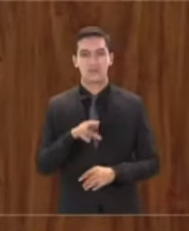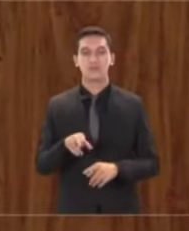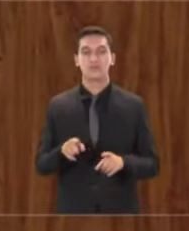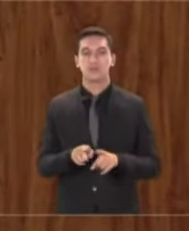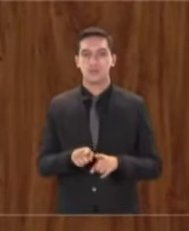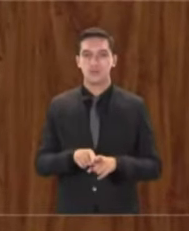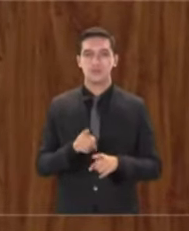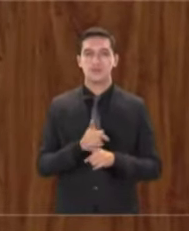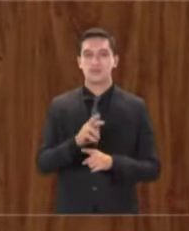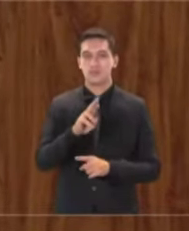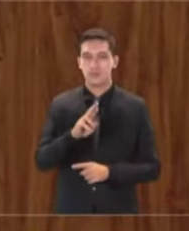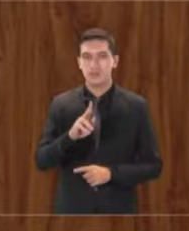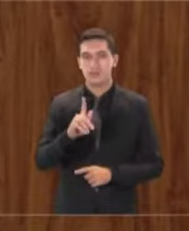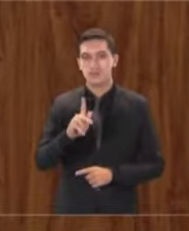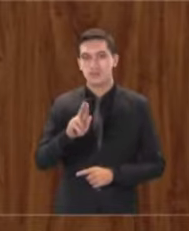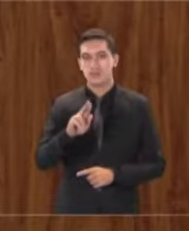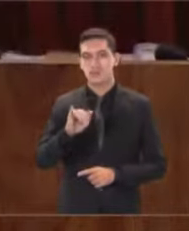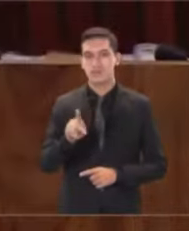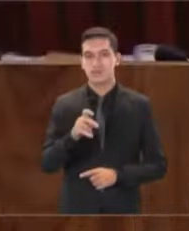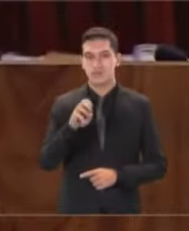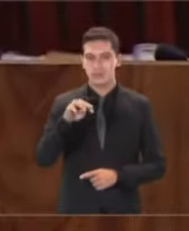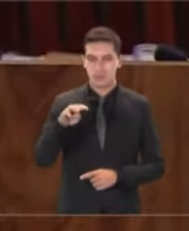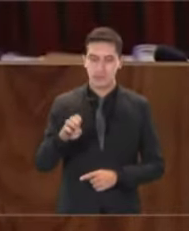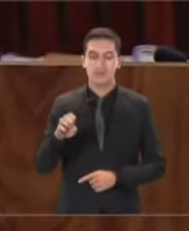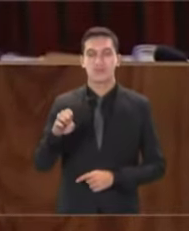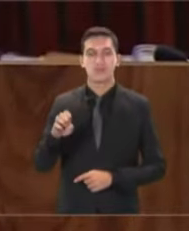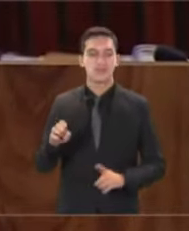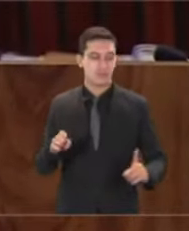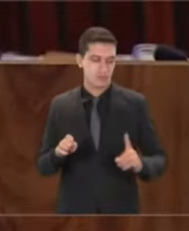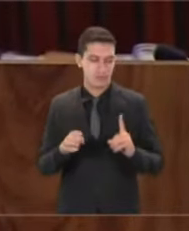o doutor Guilherme Mazzarello Nóbrega,